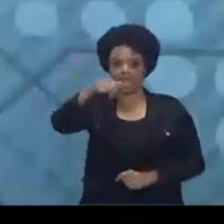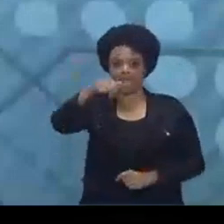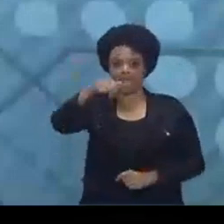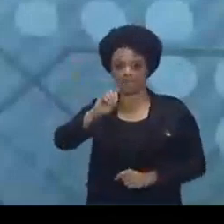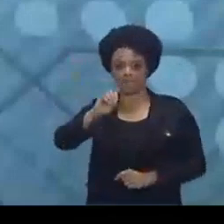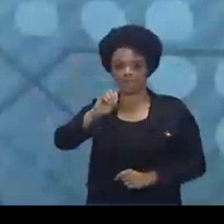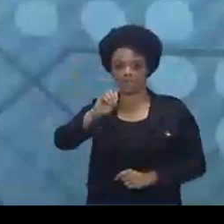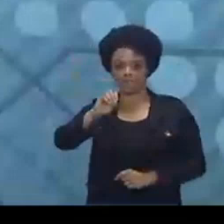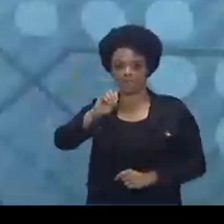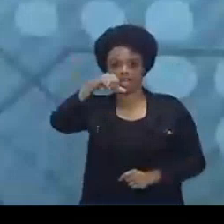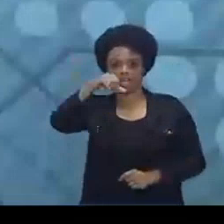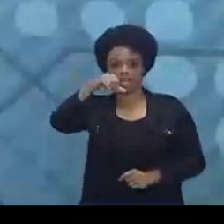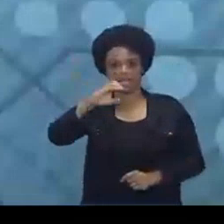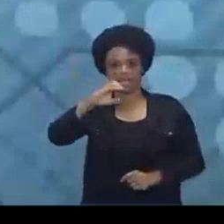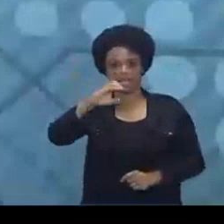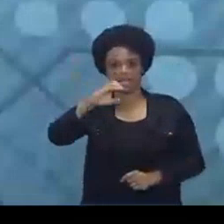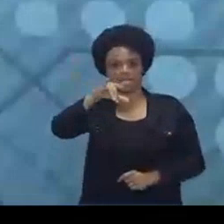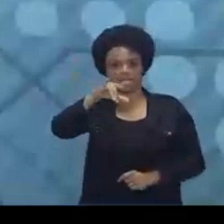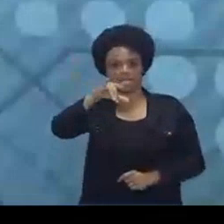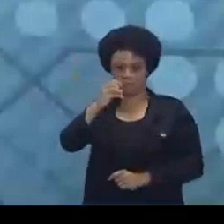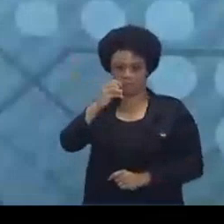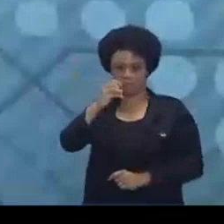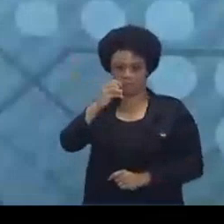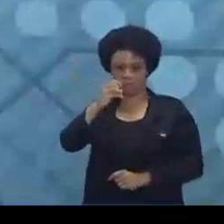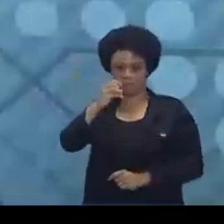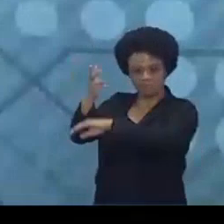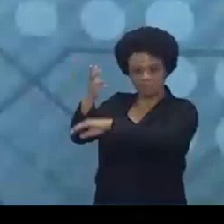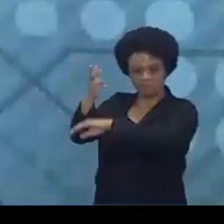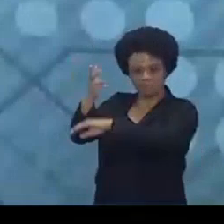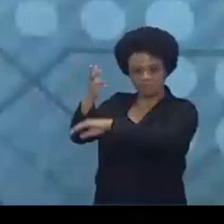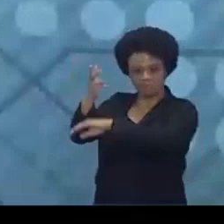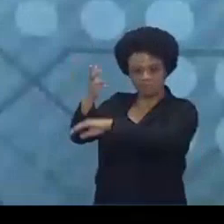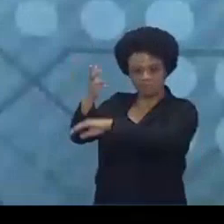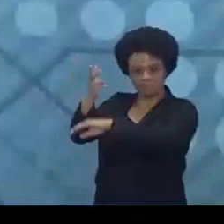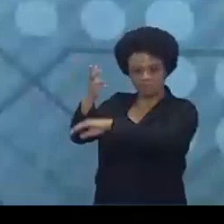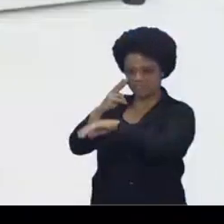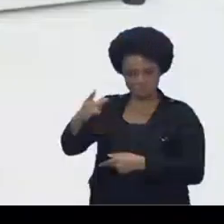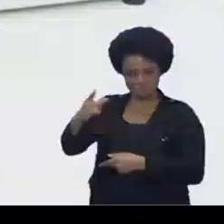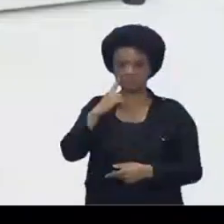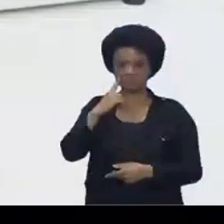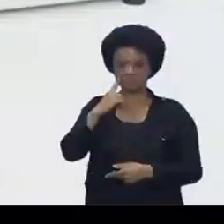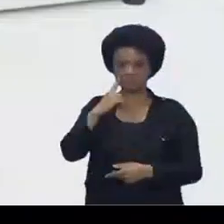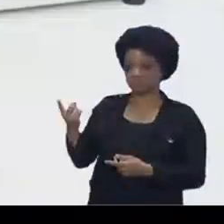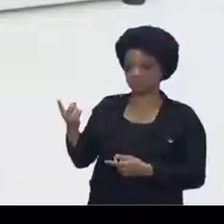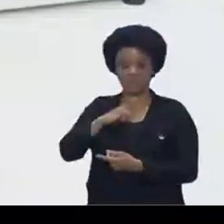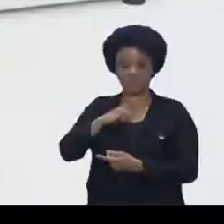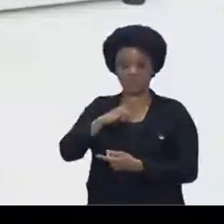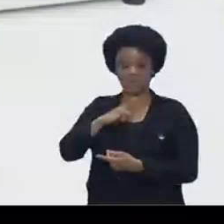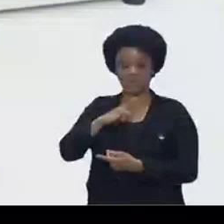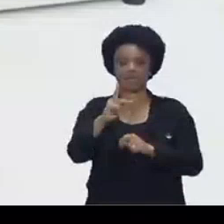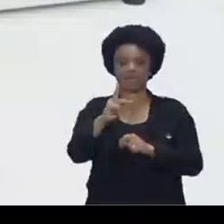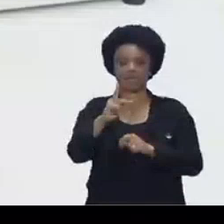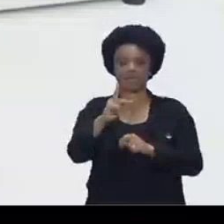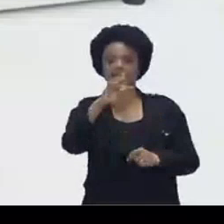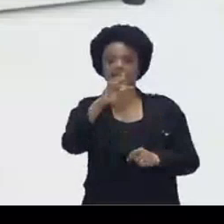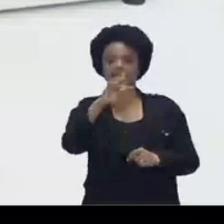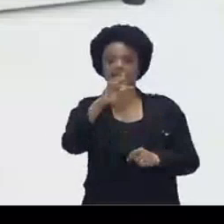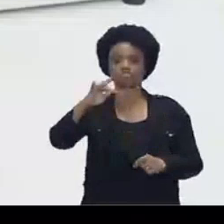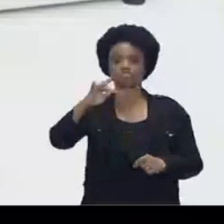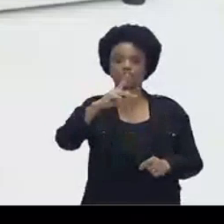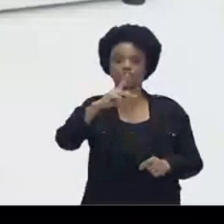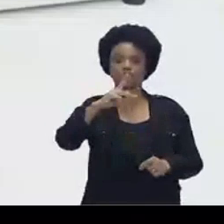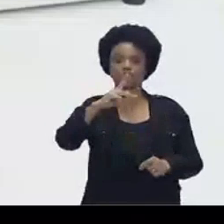lá verificar como que ele é composto. Vamos lá para o nosso kit plano inclinado. Então, pode ser que